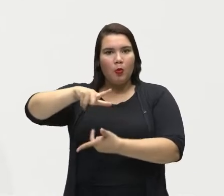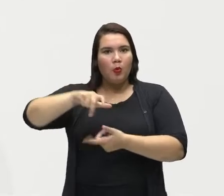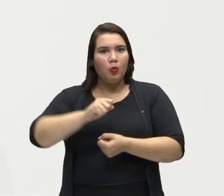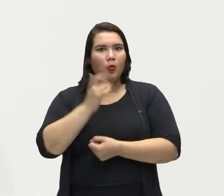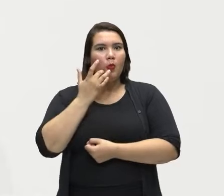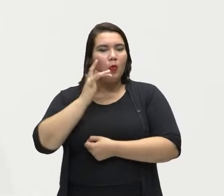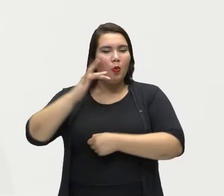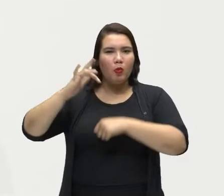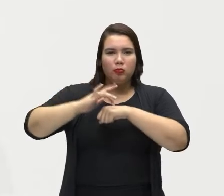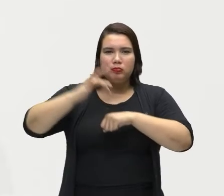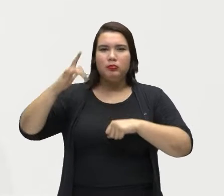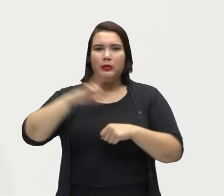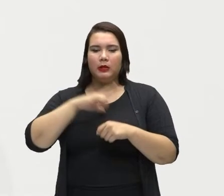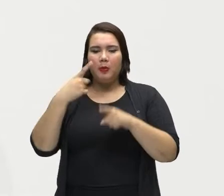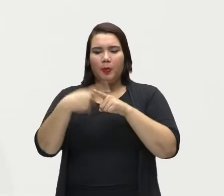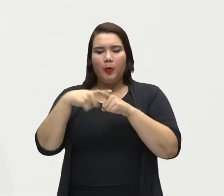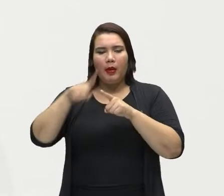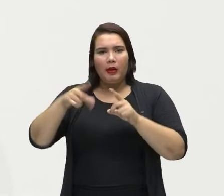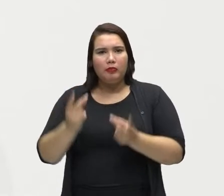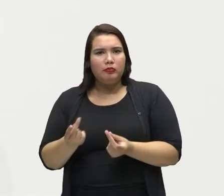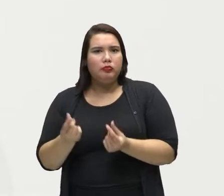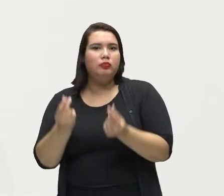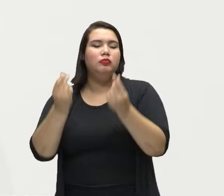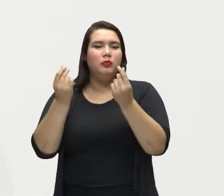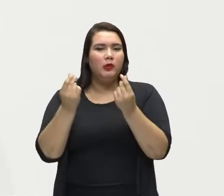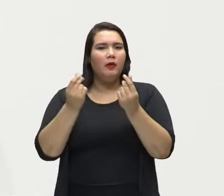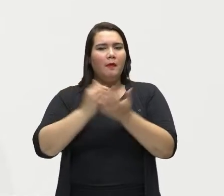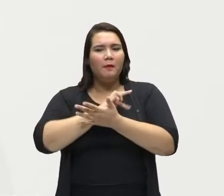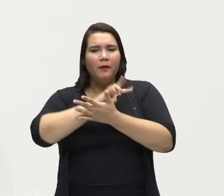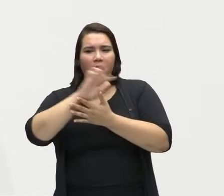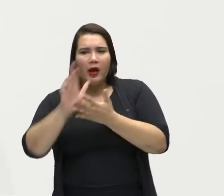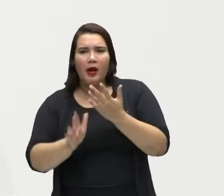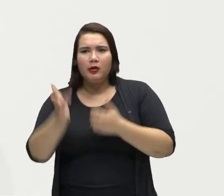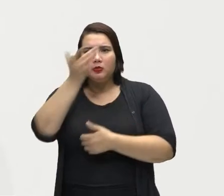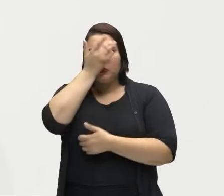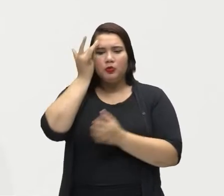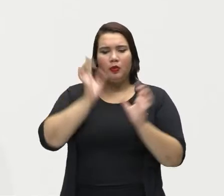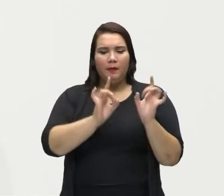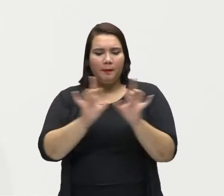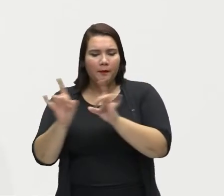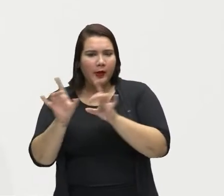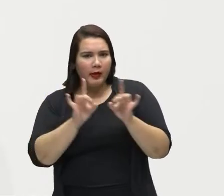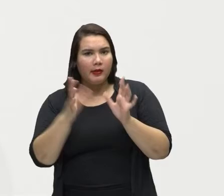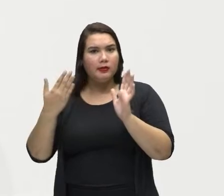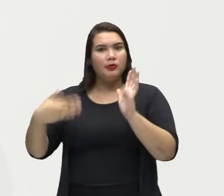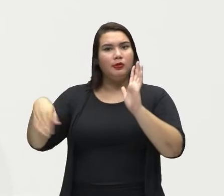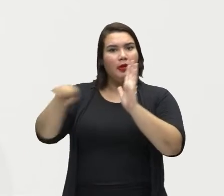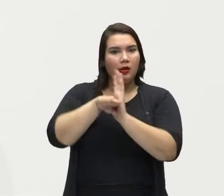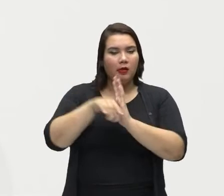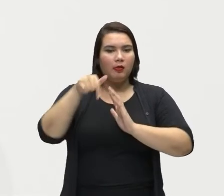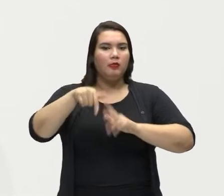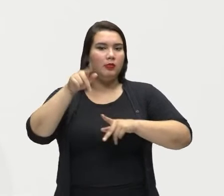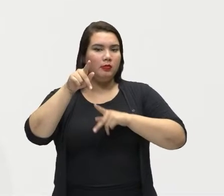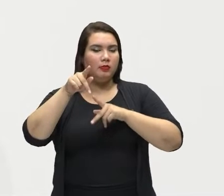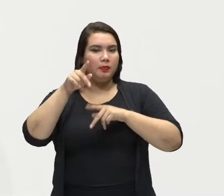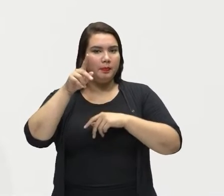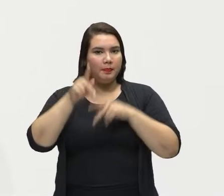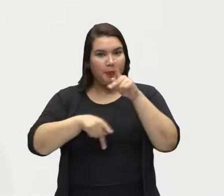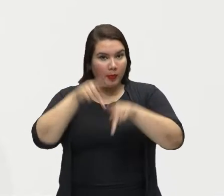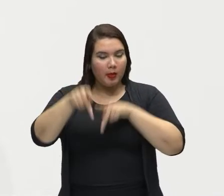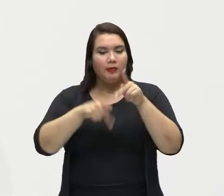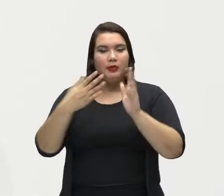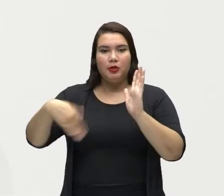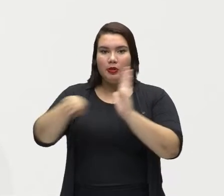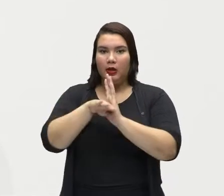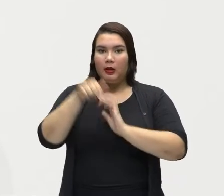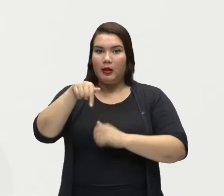Ouro. Vários comerciantes que passaram por Gana, que começaram a chegar a Gana, iriam descrever, deixar relatos falando